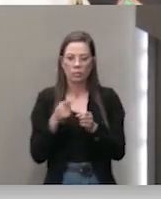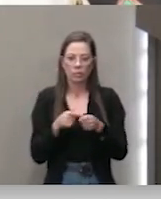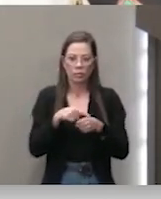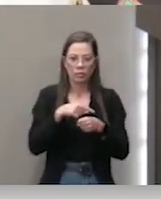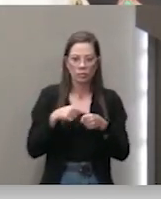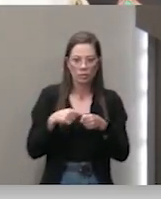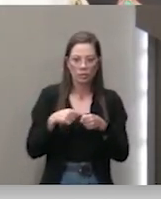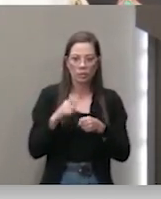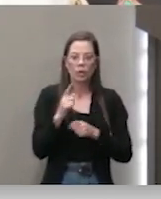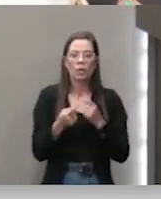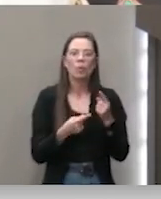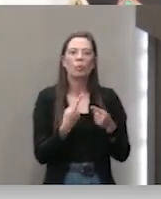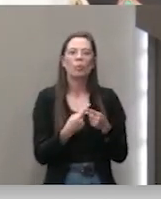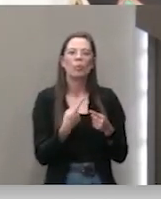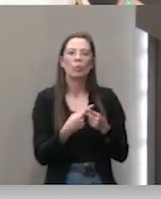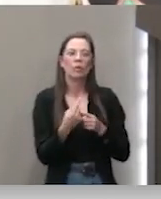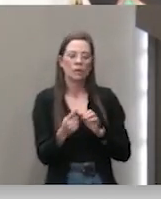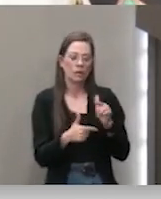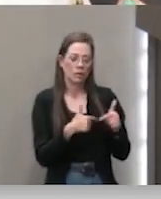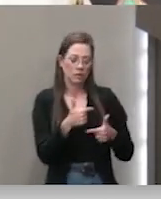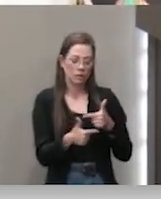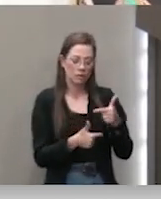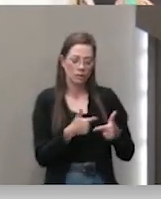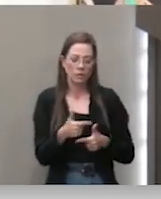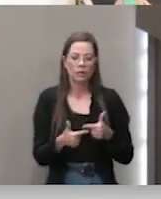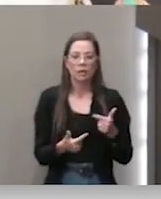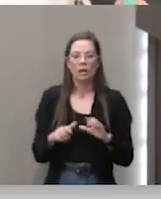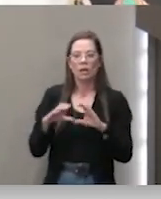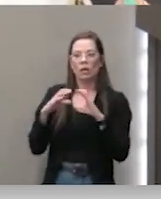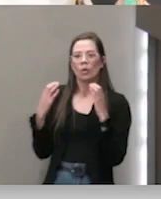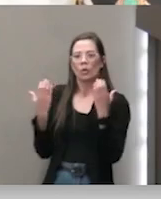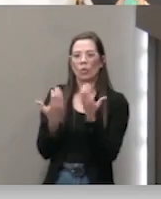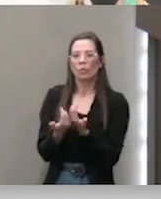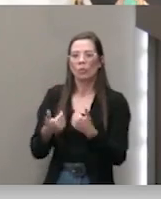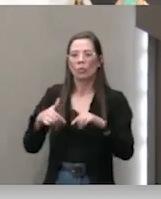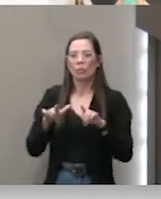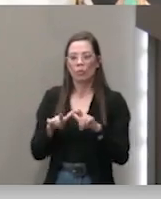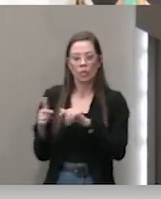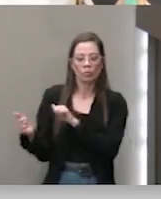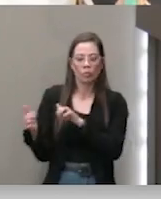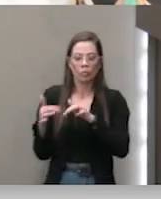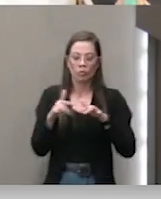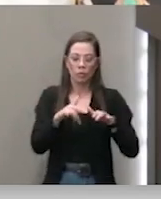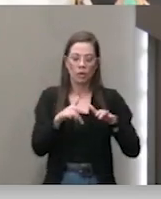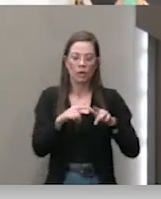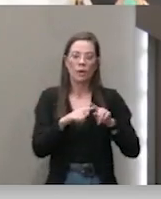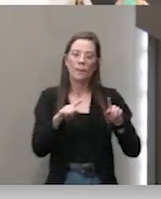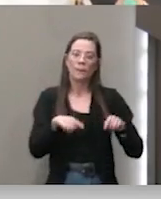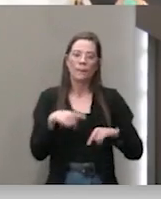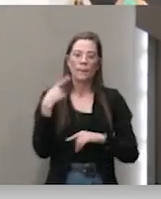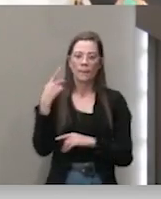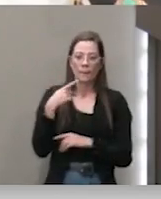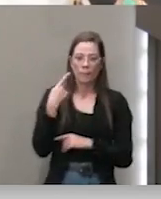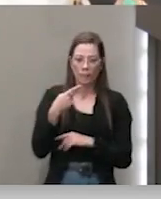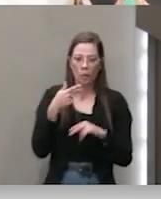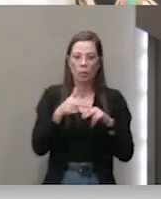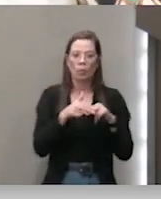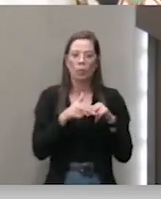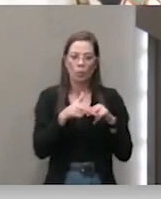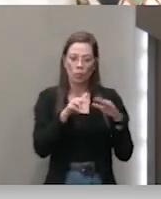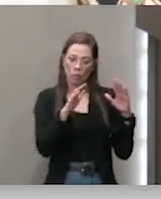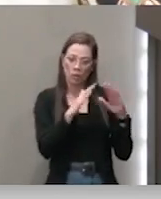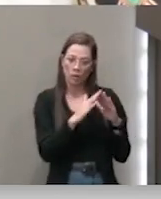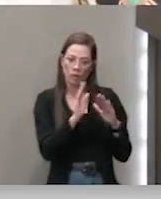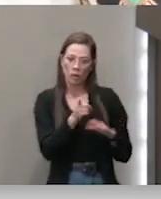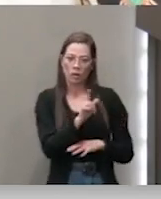importante, porque traz dos cantos da cidade os problemas daquela comunidade local e vem fazer a política pública aí. Por isso que essa casa aí é